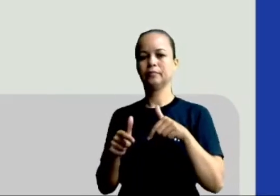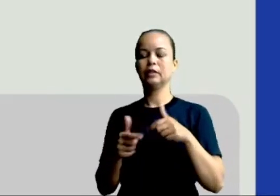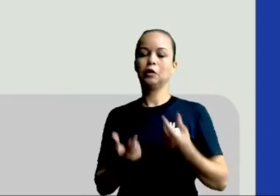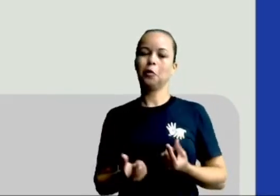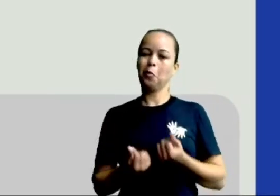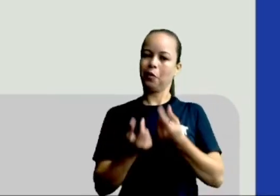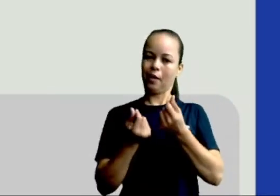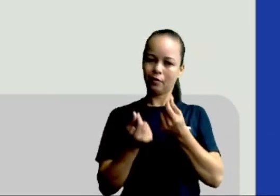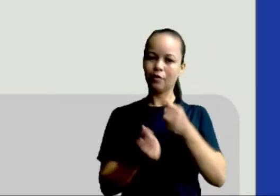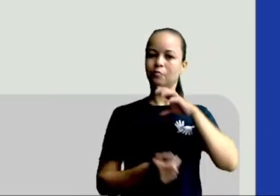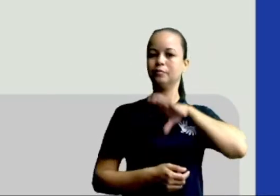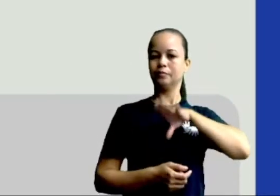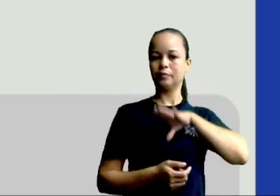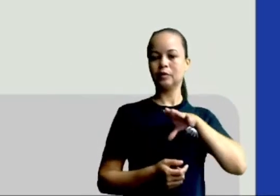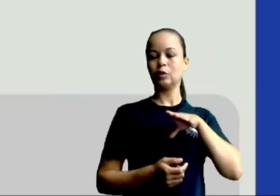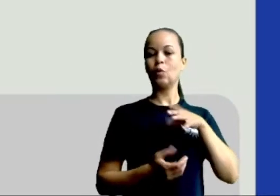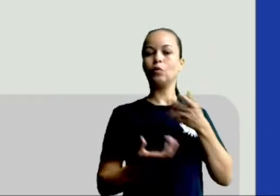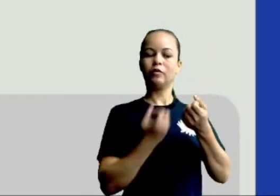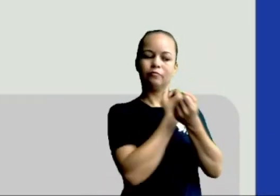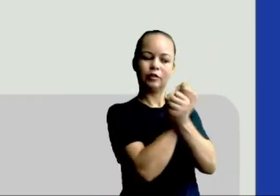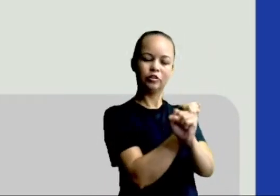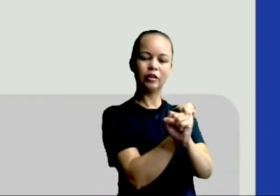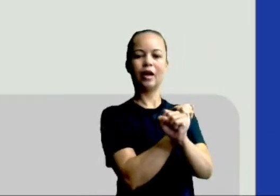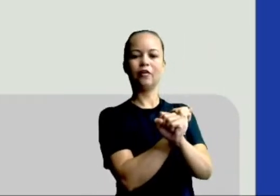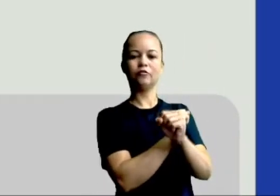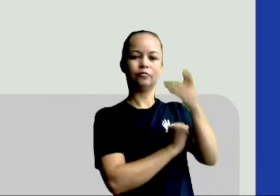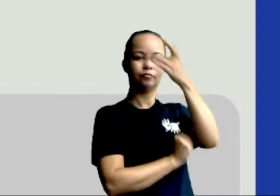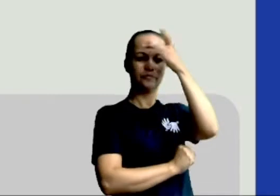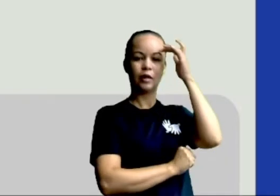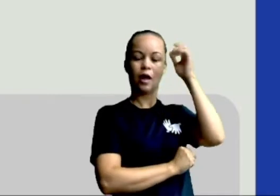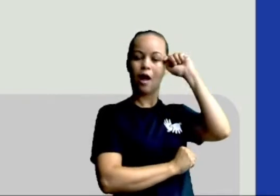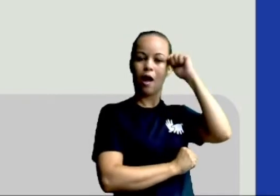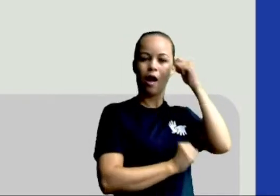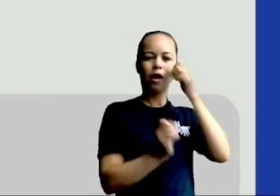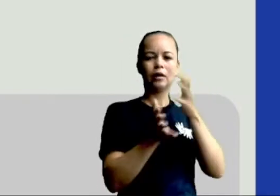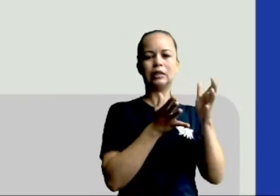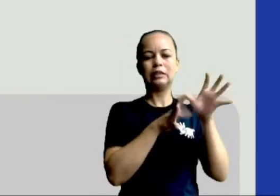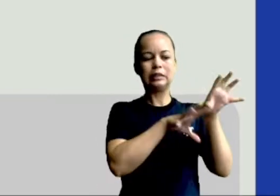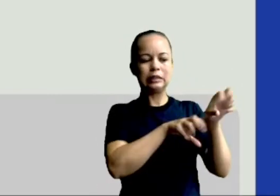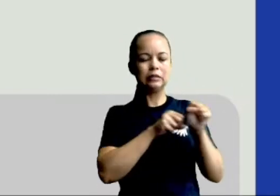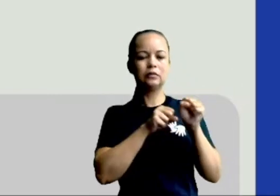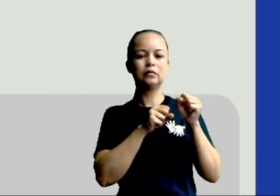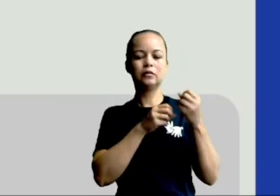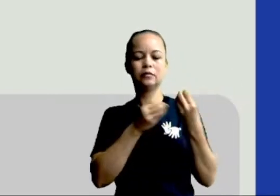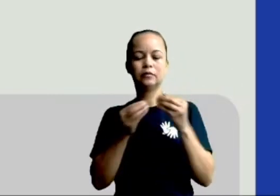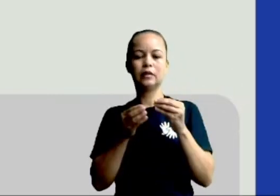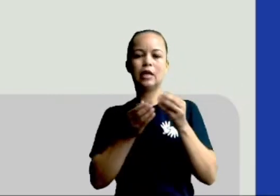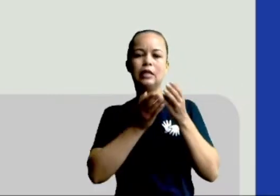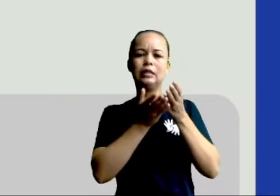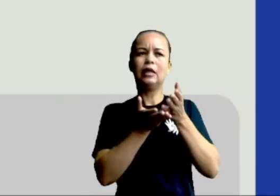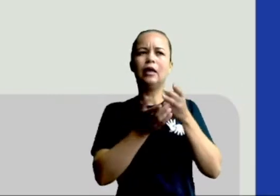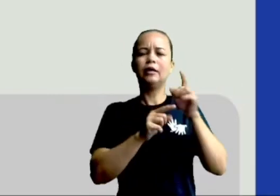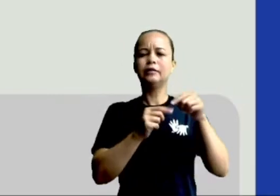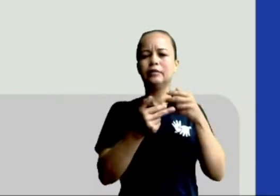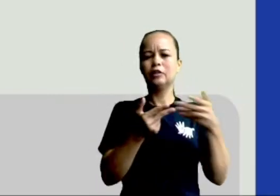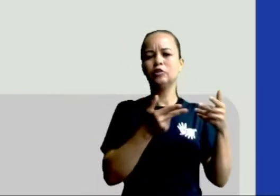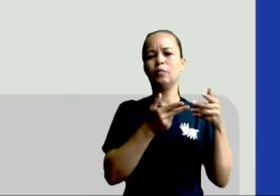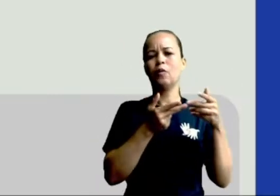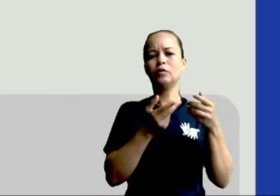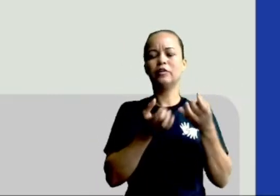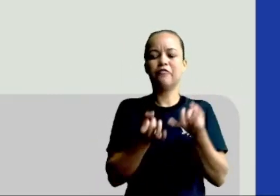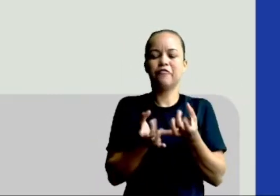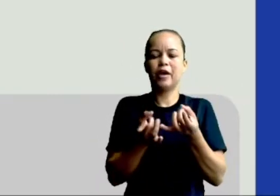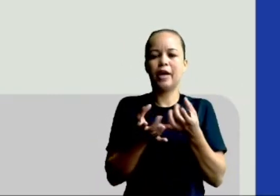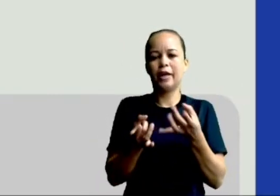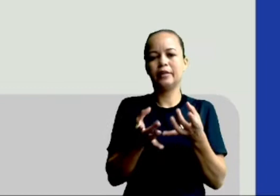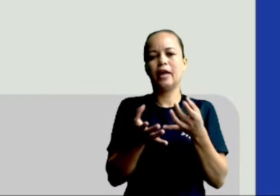portugueses, o tráfico de escravos africanos para o Brasil iniciou a captura, transporte, venda e